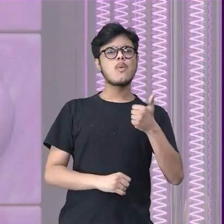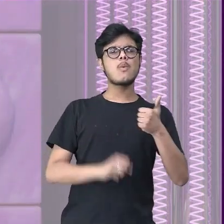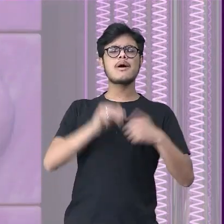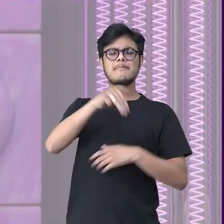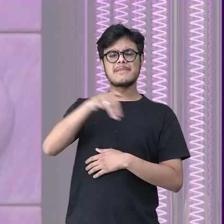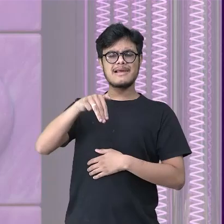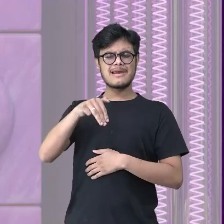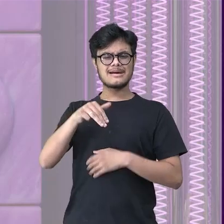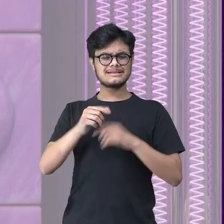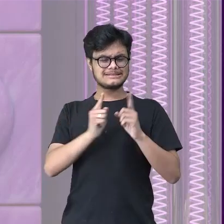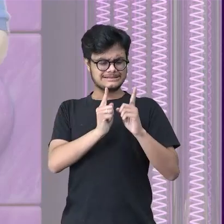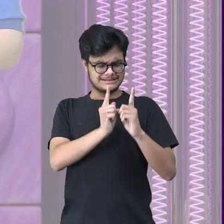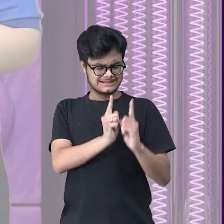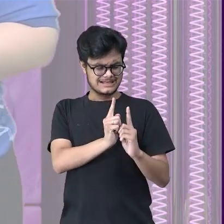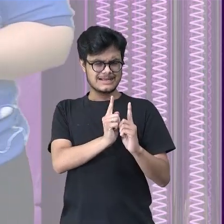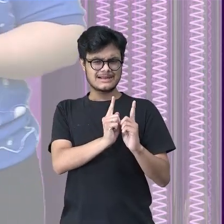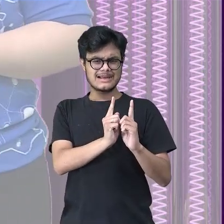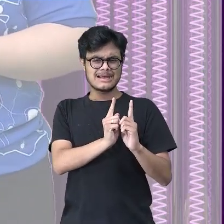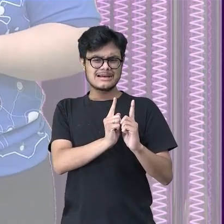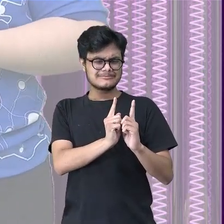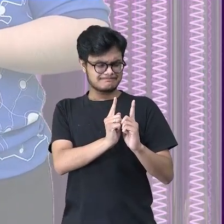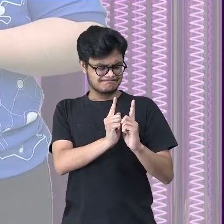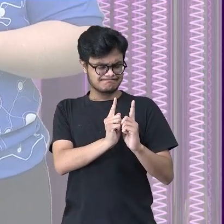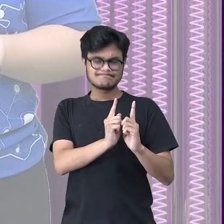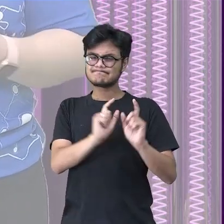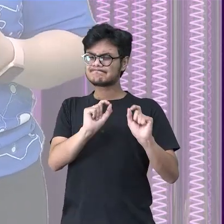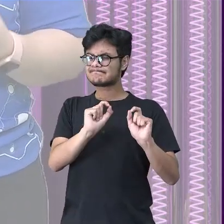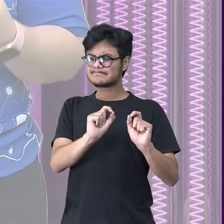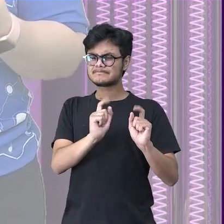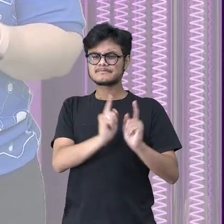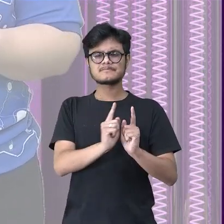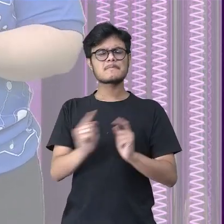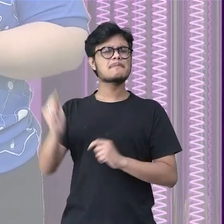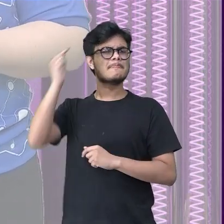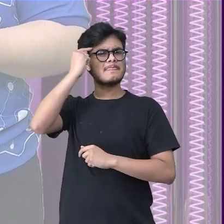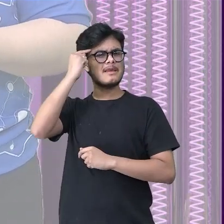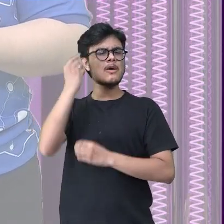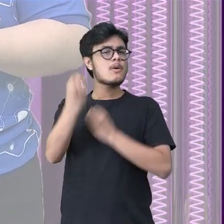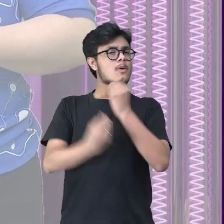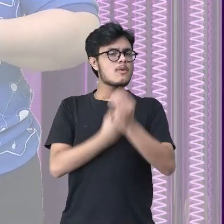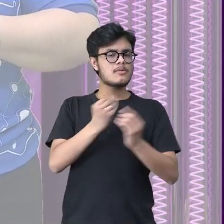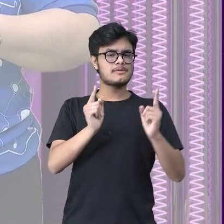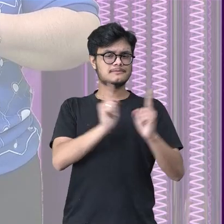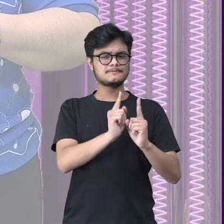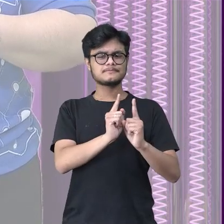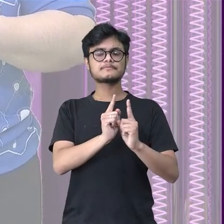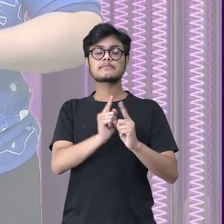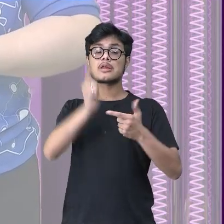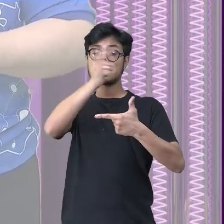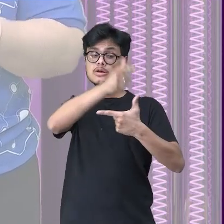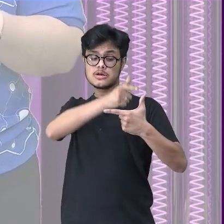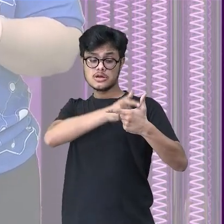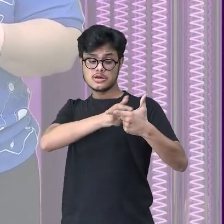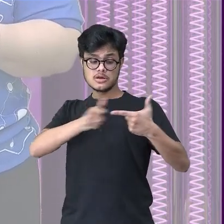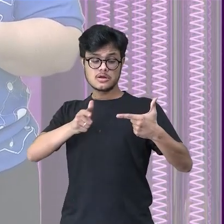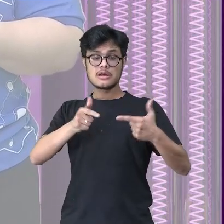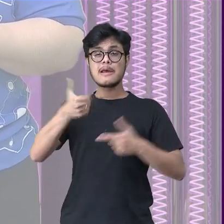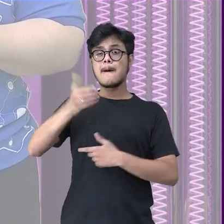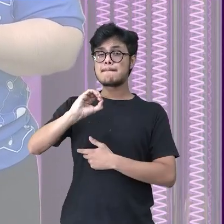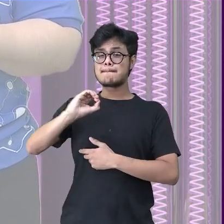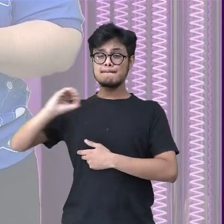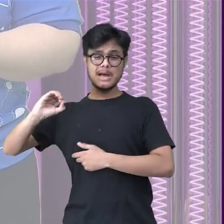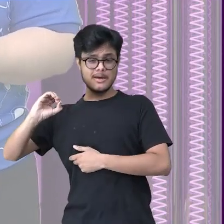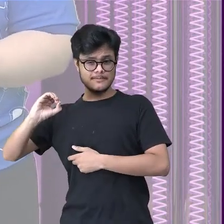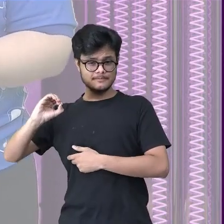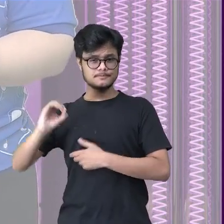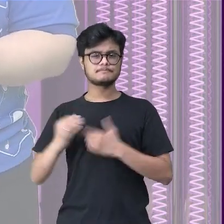só um pedacinho desse aqui de 10 do centímetro, imagine se esse 1 milímetro fosse dividido por 1000, né?